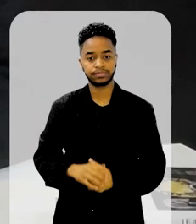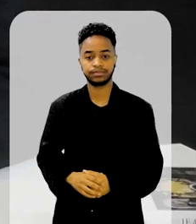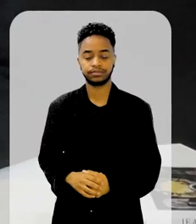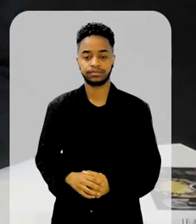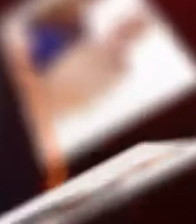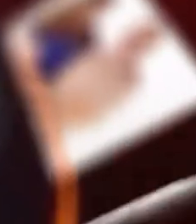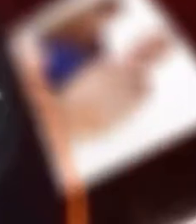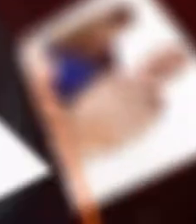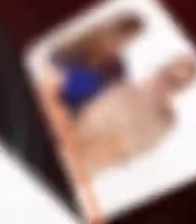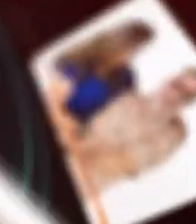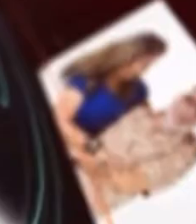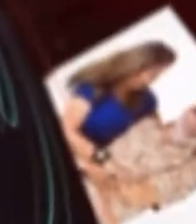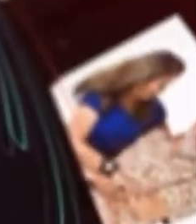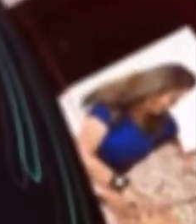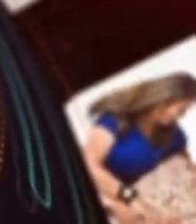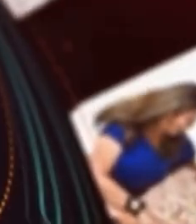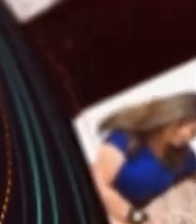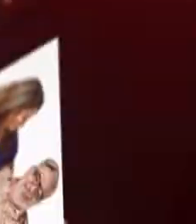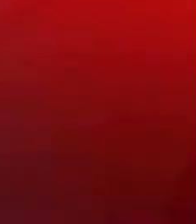Júnior